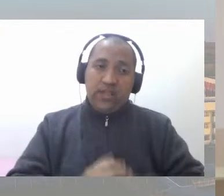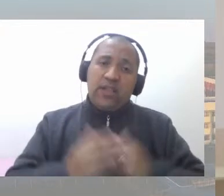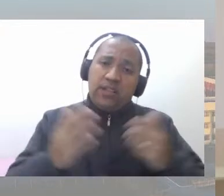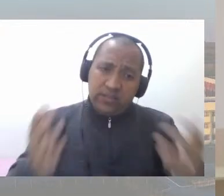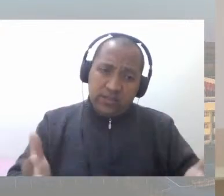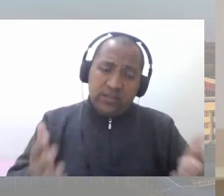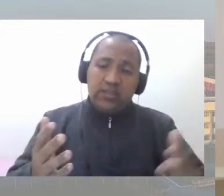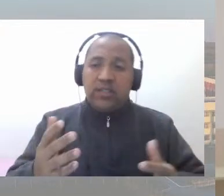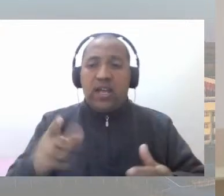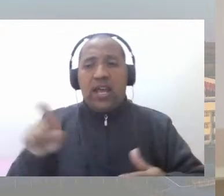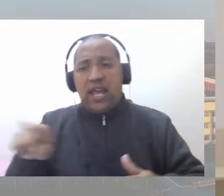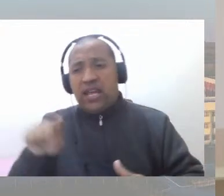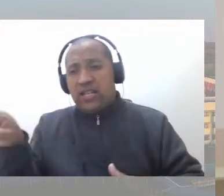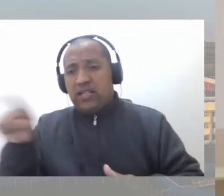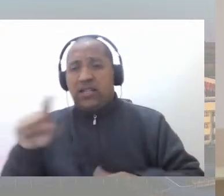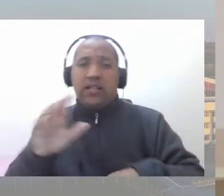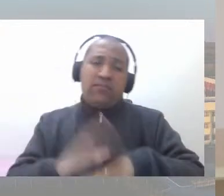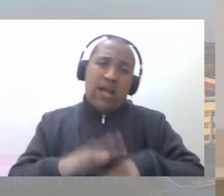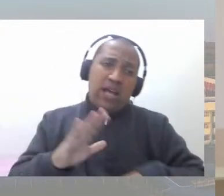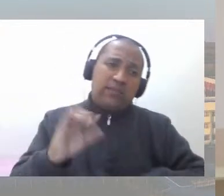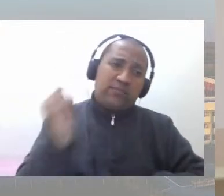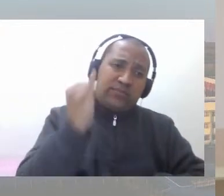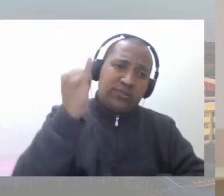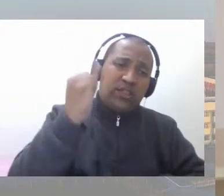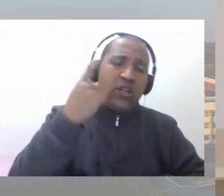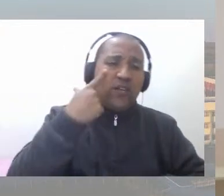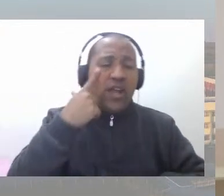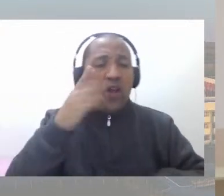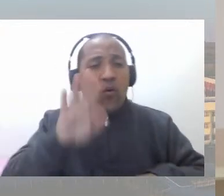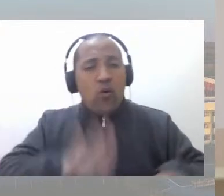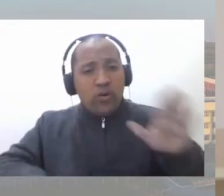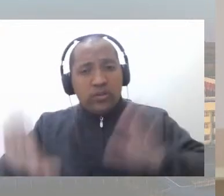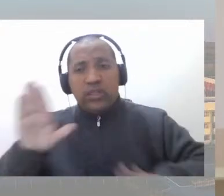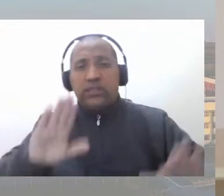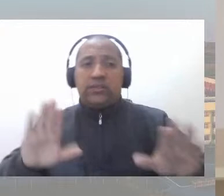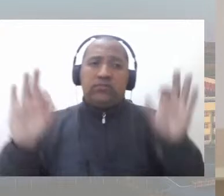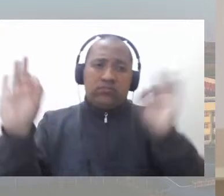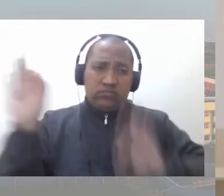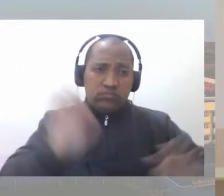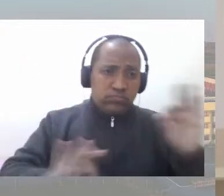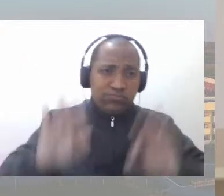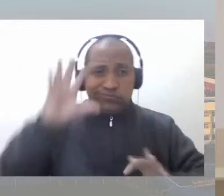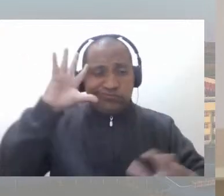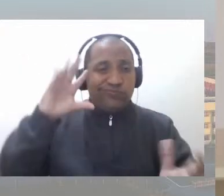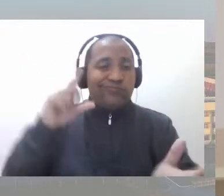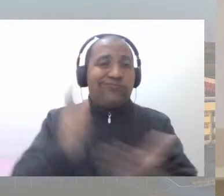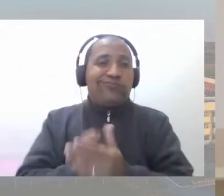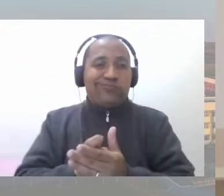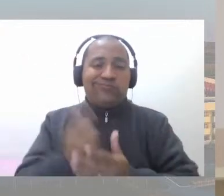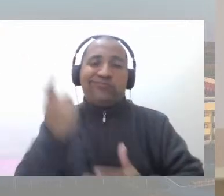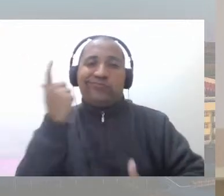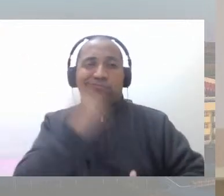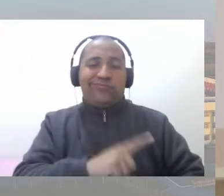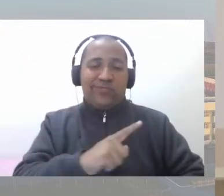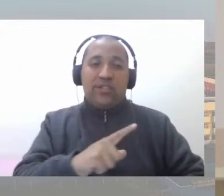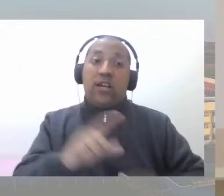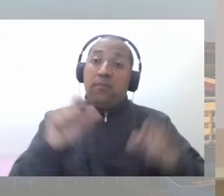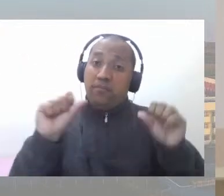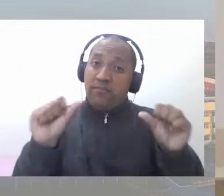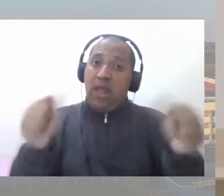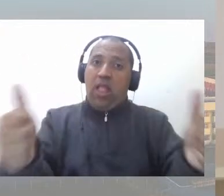mais pontuais, a gente tem que ir tratando com todo cuidado para tentar resolver e minimizar o efeito da melhor